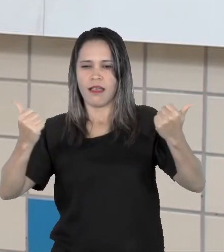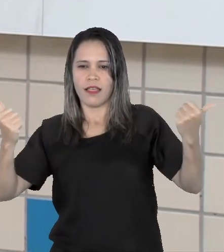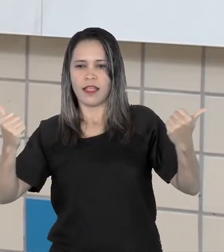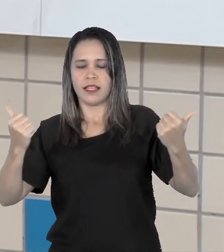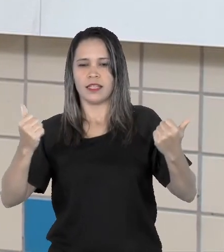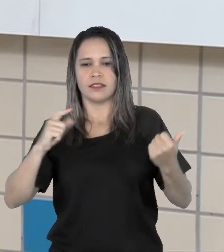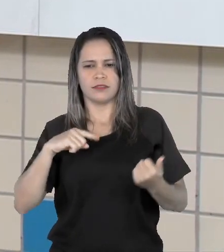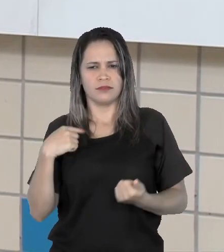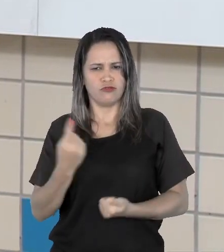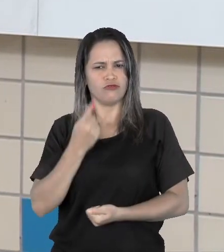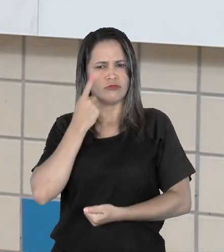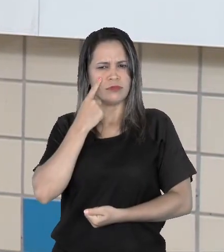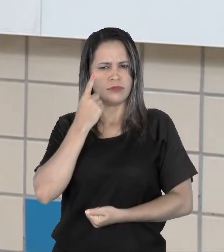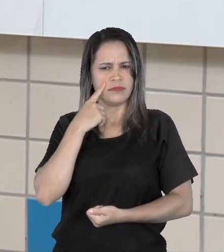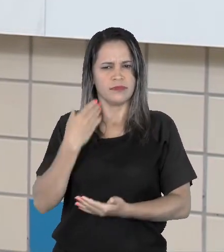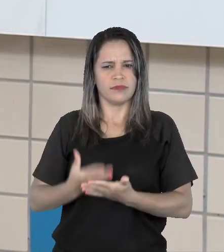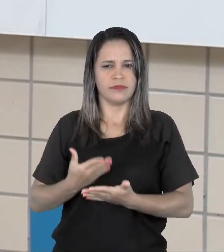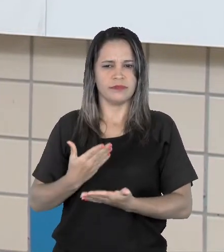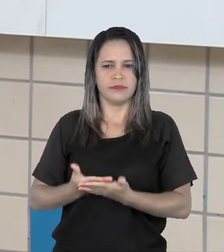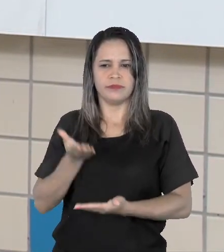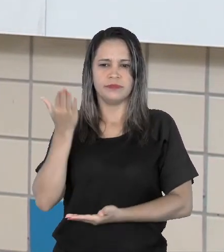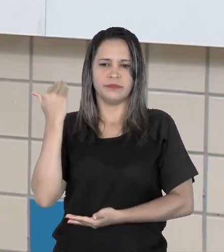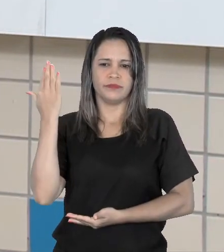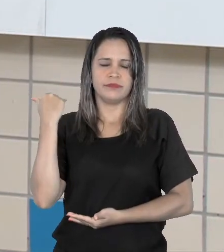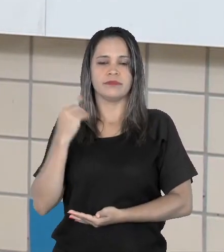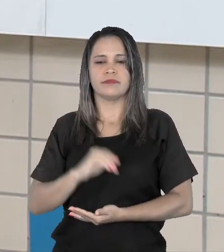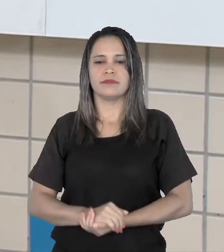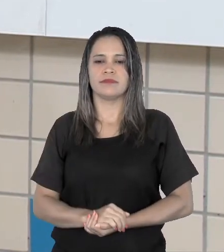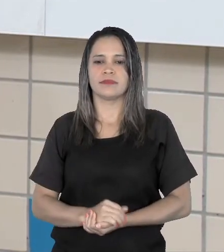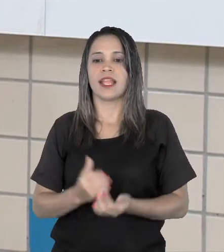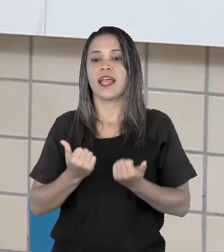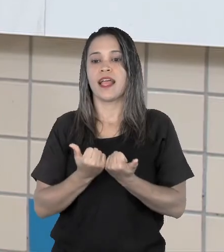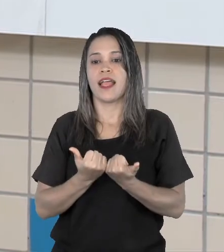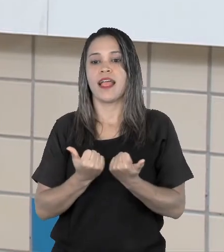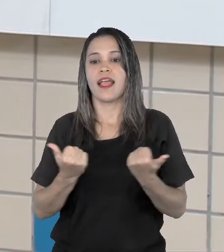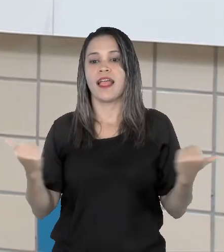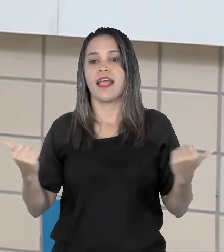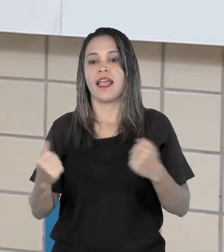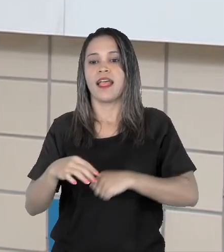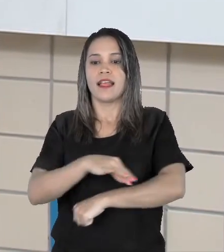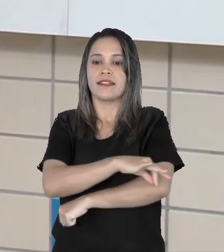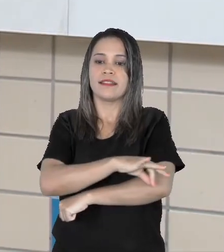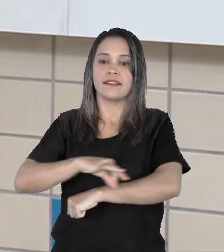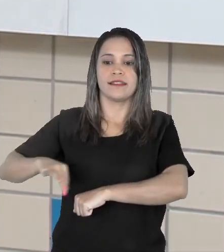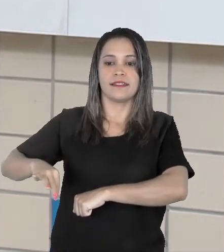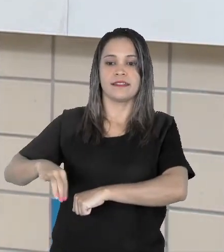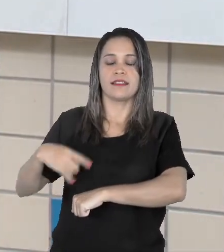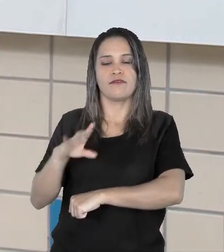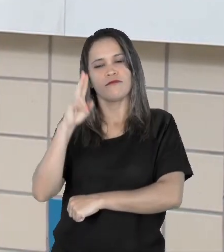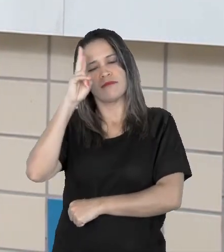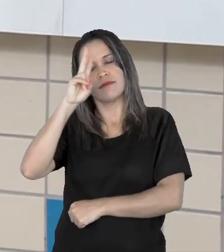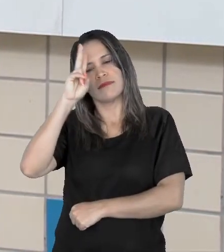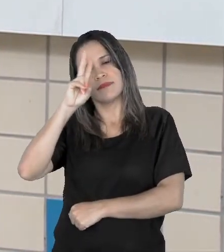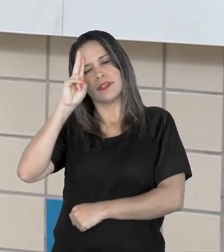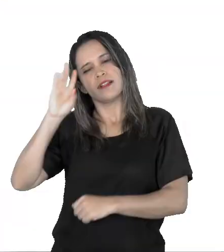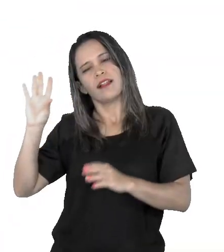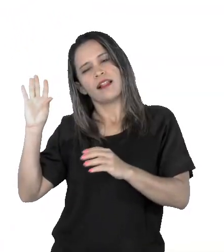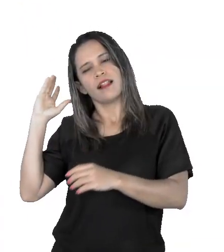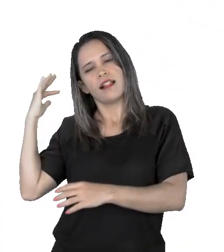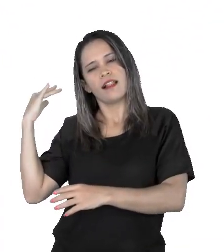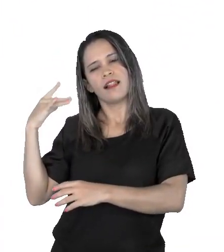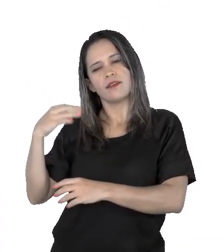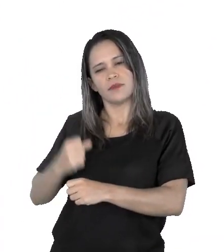já viu na aula passada. É o que? A reta numérica. Vamos relembrar o que é reta